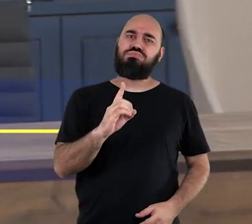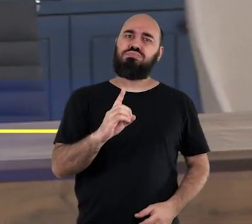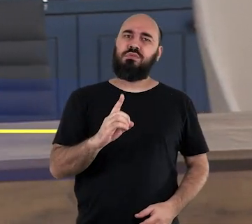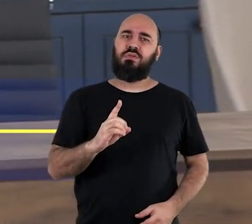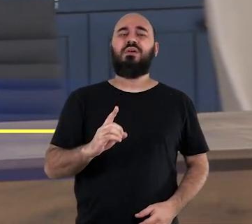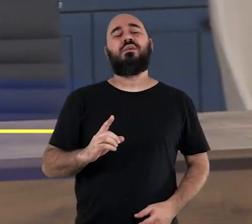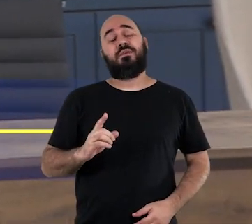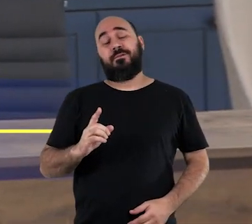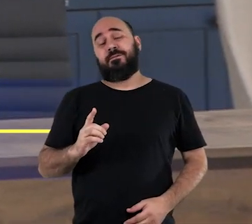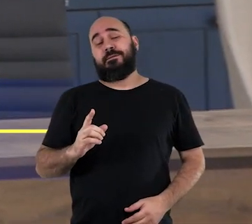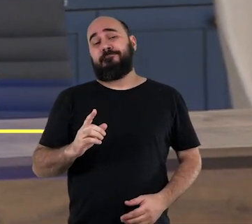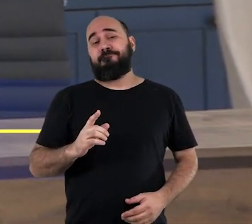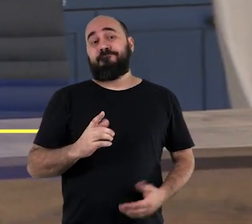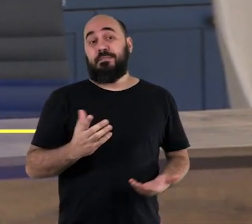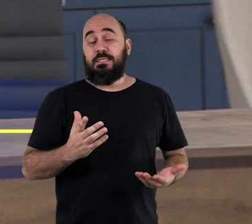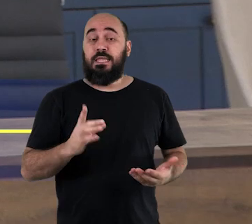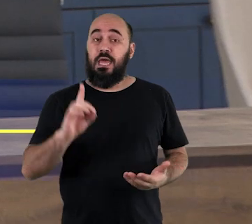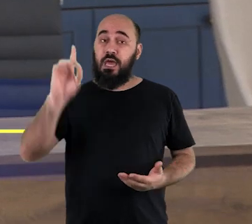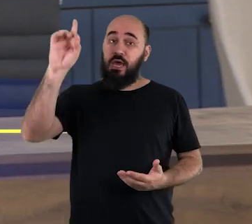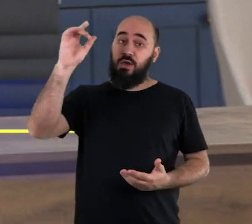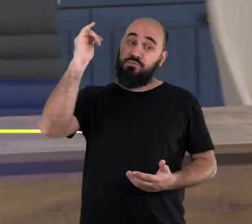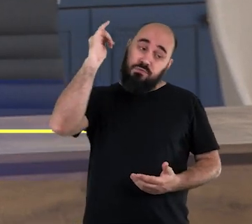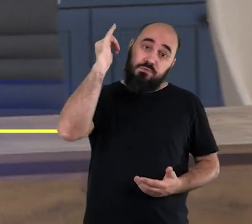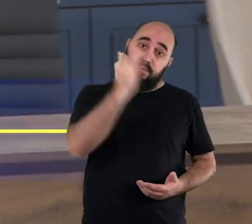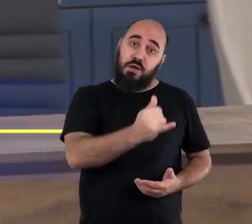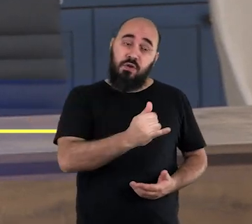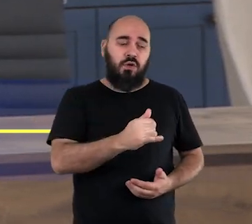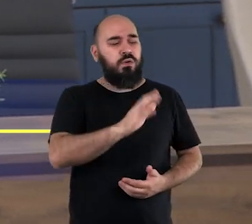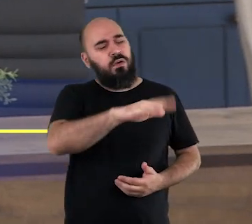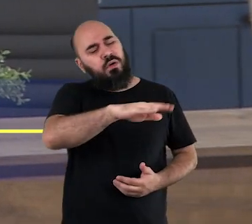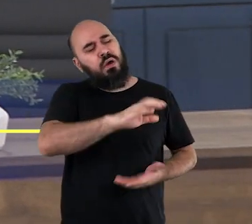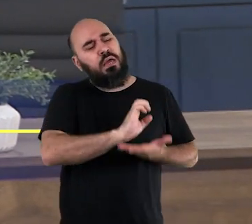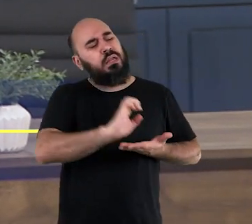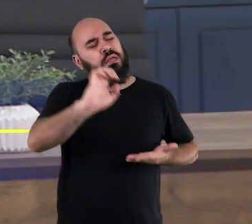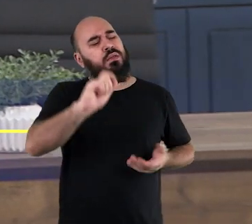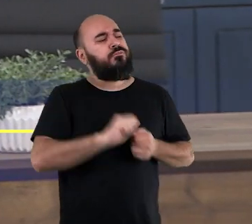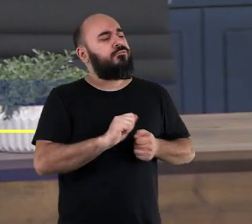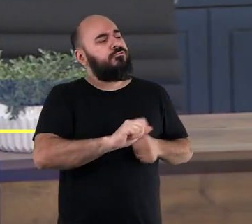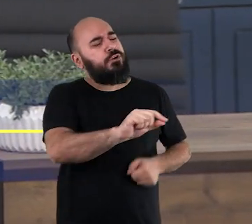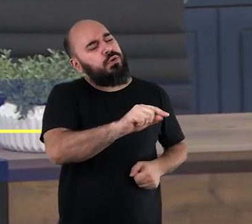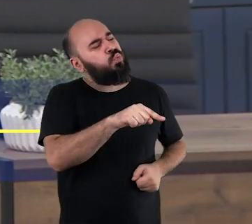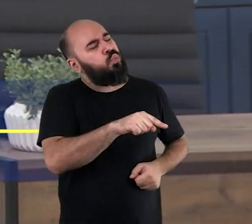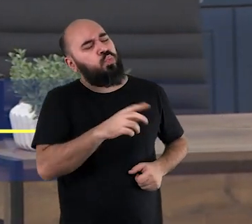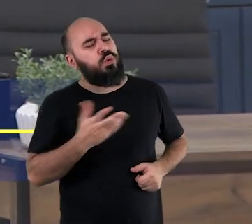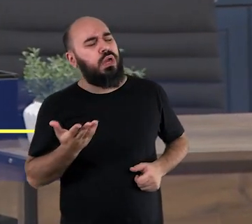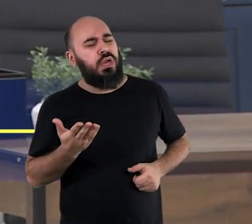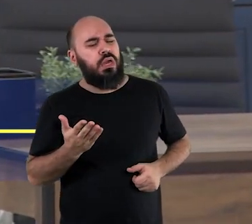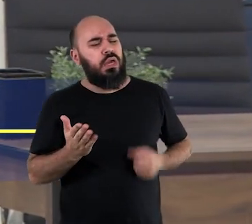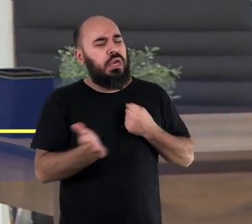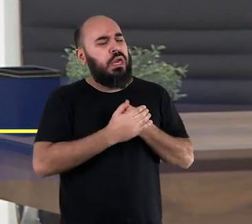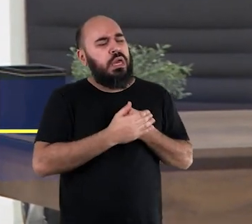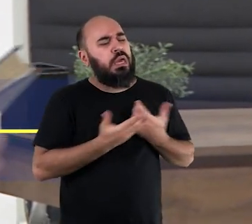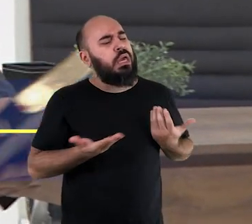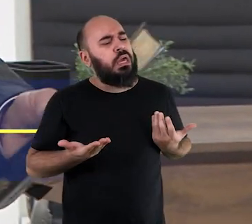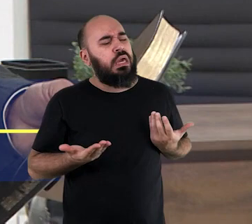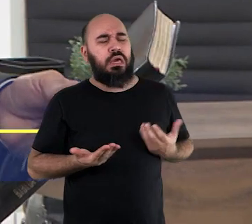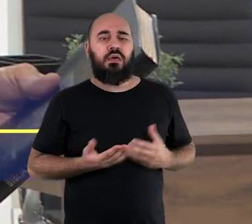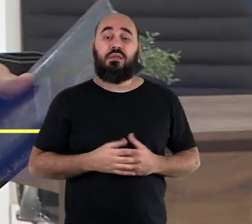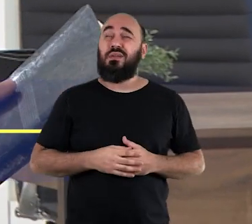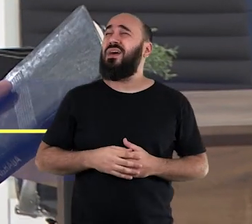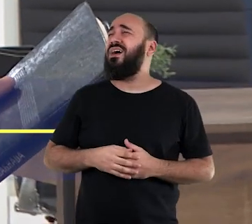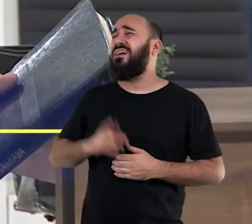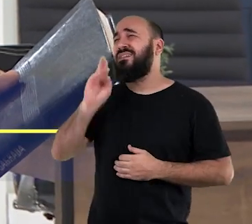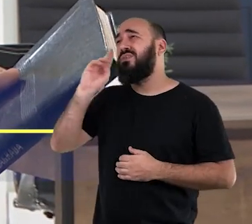onde a Bíblia diz que Deus diz assim para Elias, Elias, o que você está fazendo aí? E Elias respondeu e disse assim, Senhor, eu